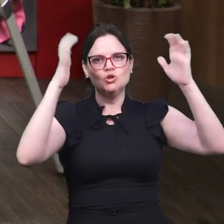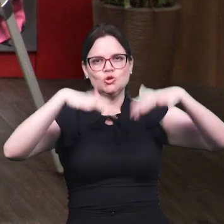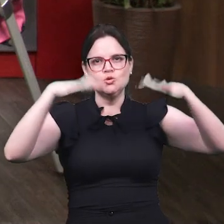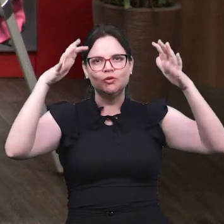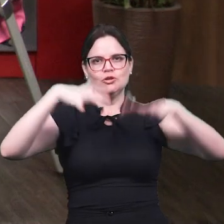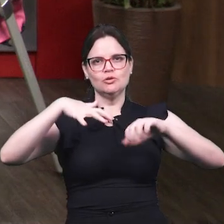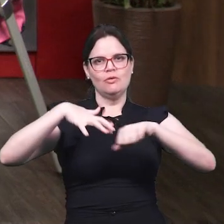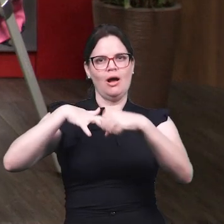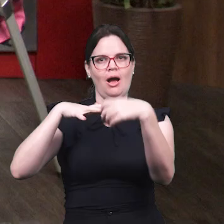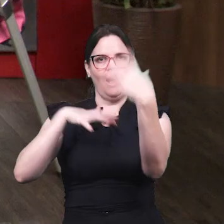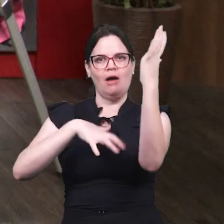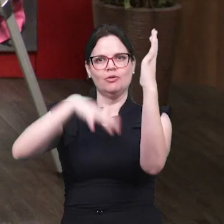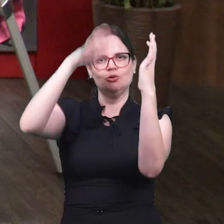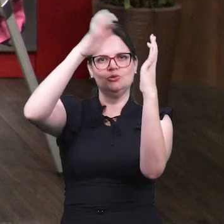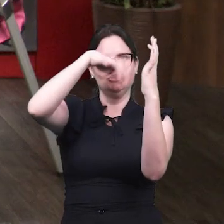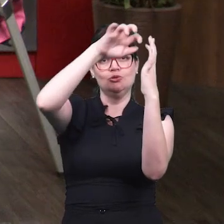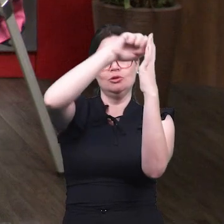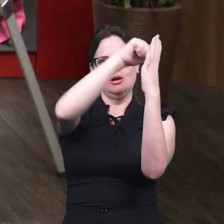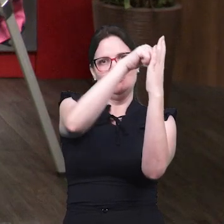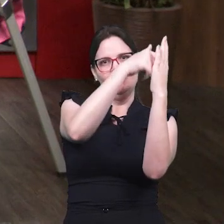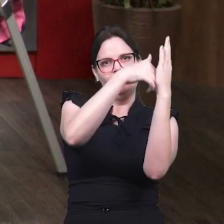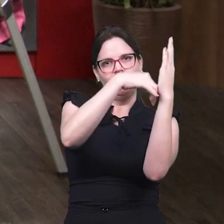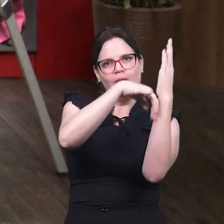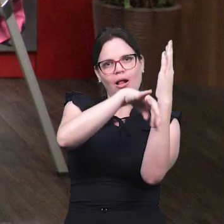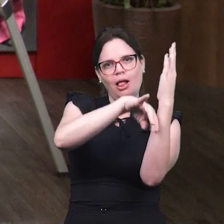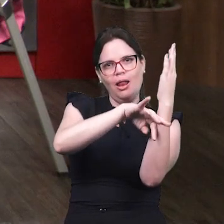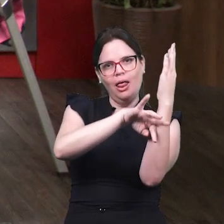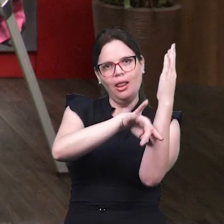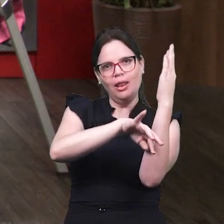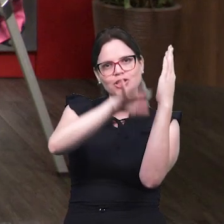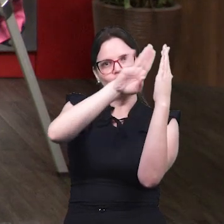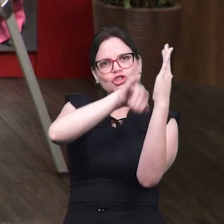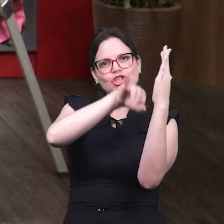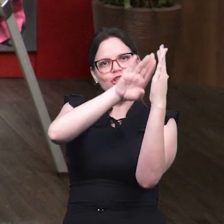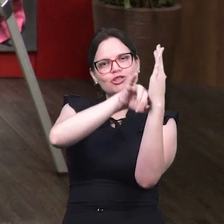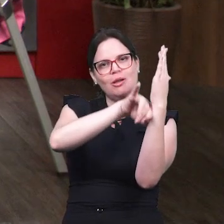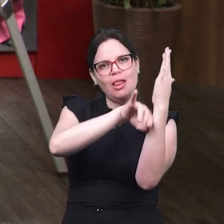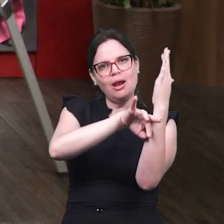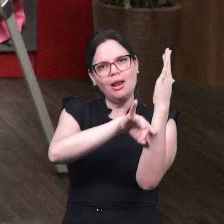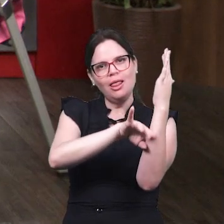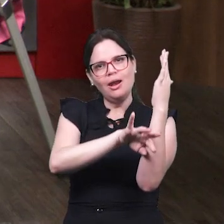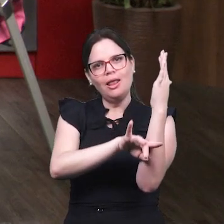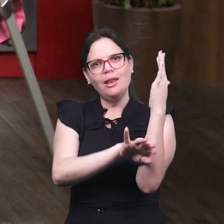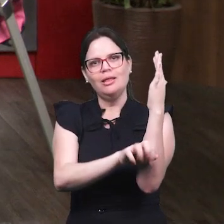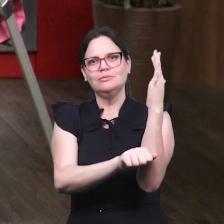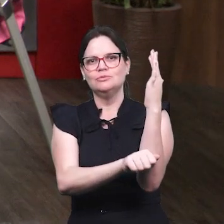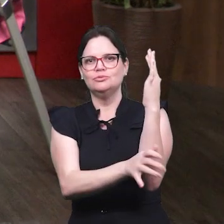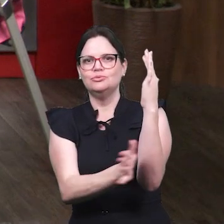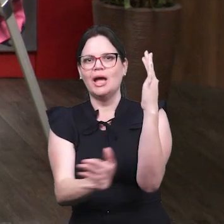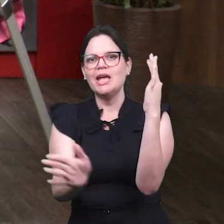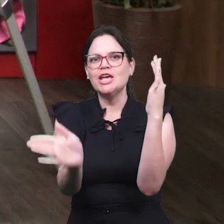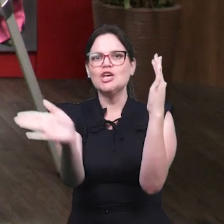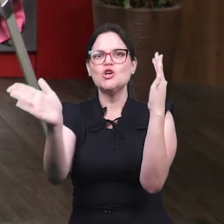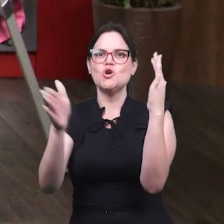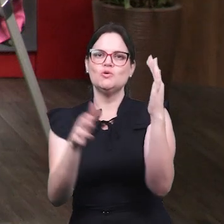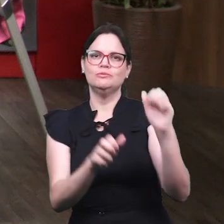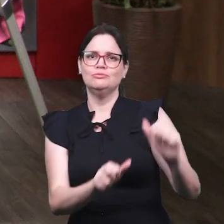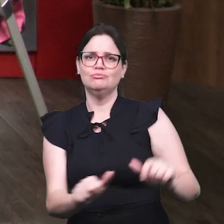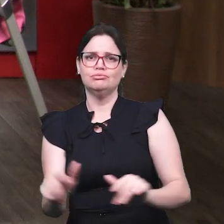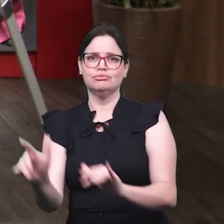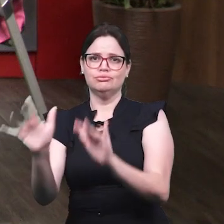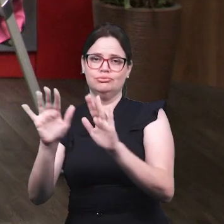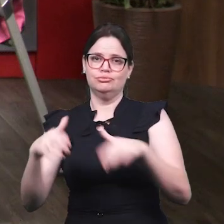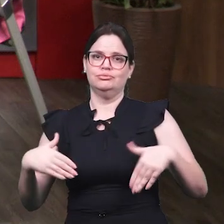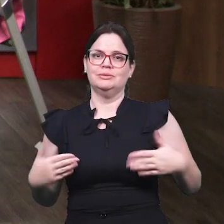e solos de altitudes menores. Então, você tem um processo menor de uso